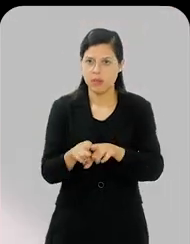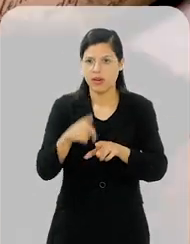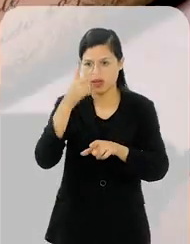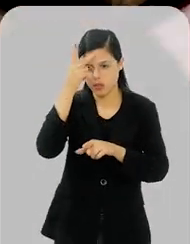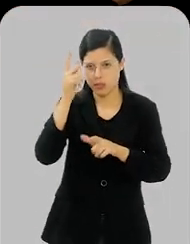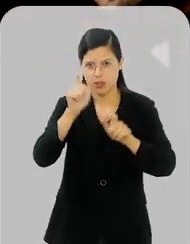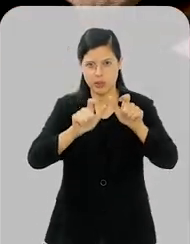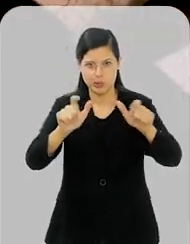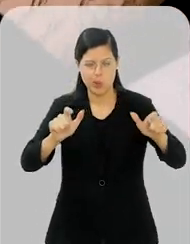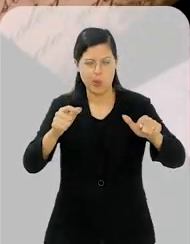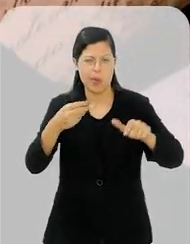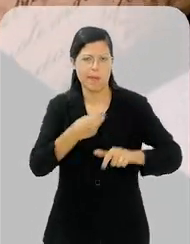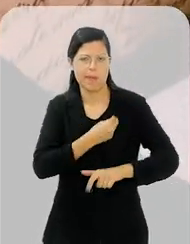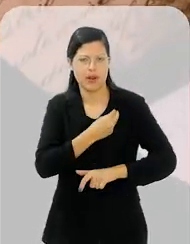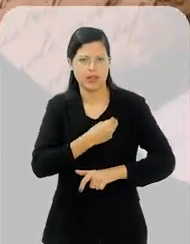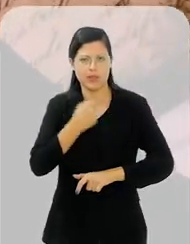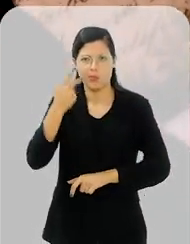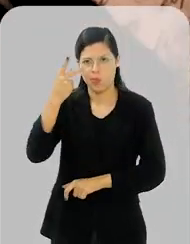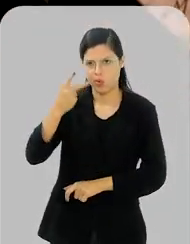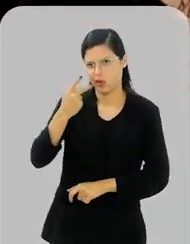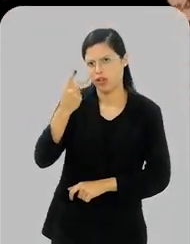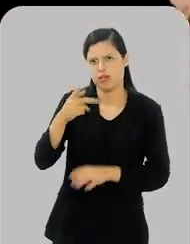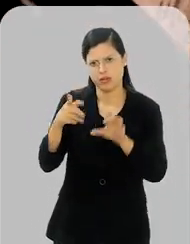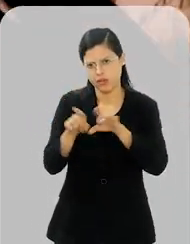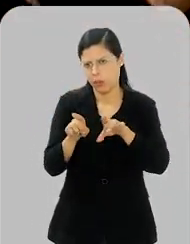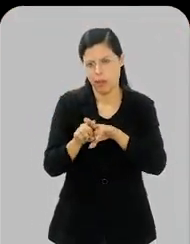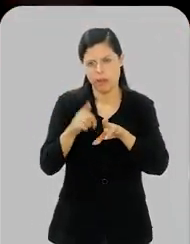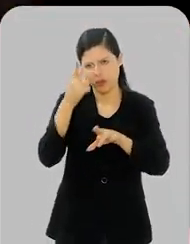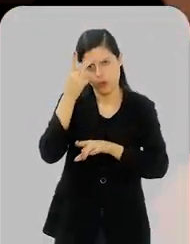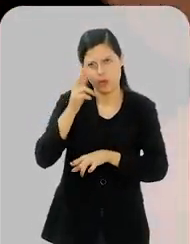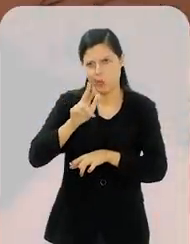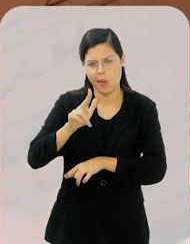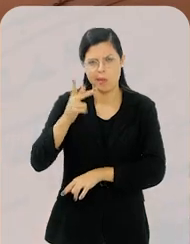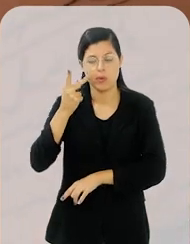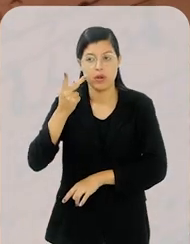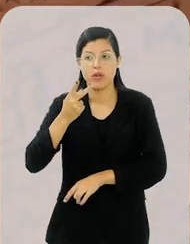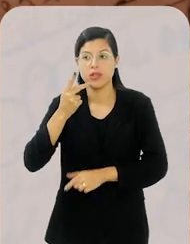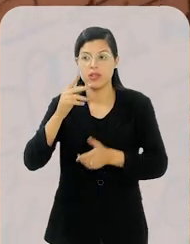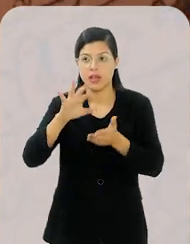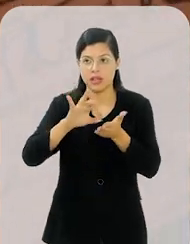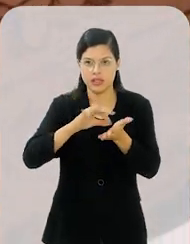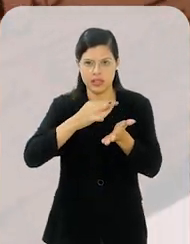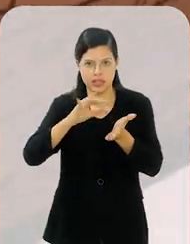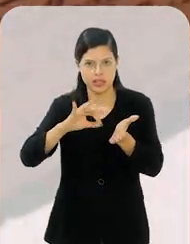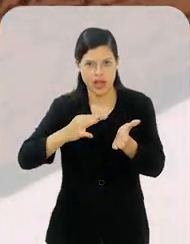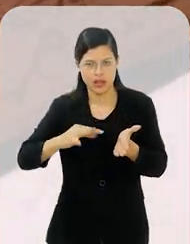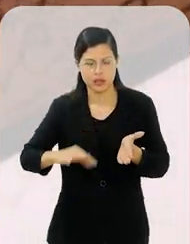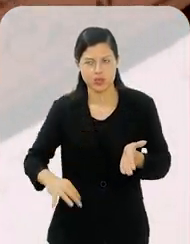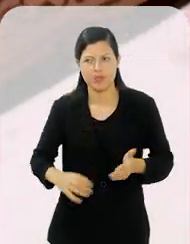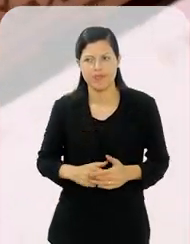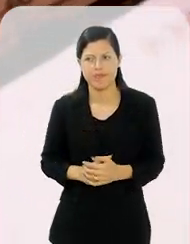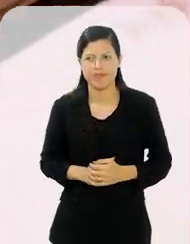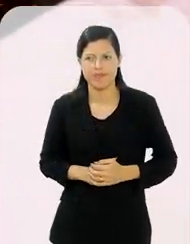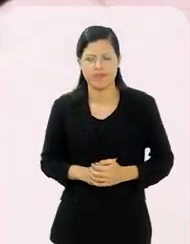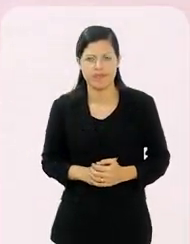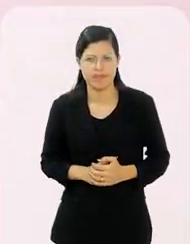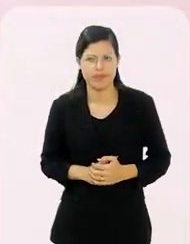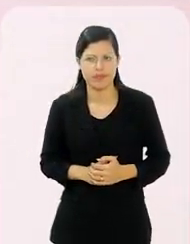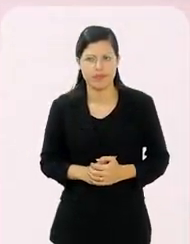as personalidades presentes, políticas e não políticas, e está aqui assinado